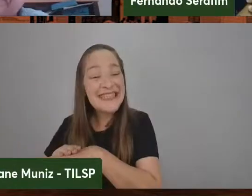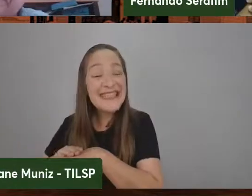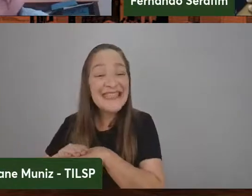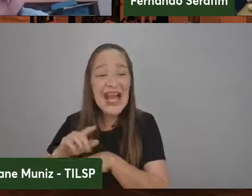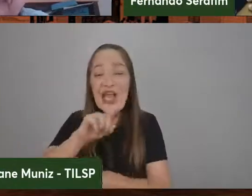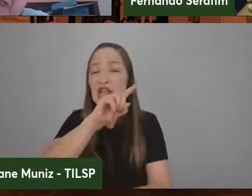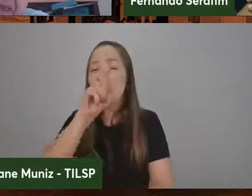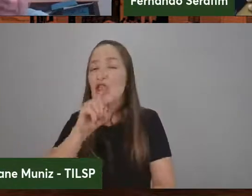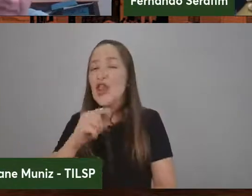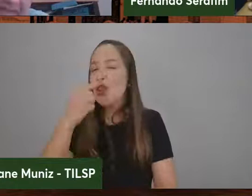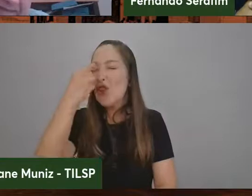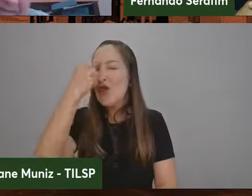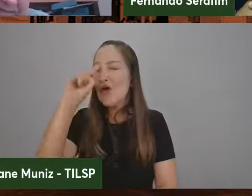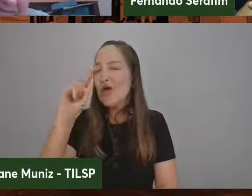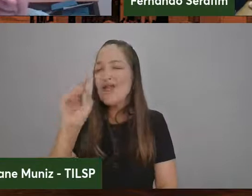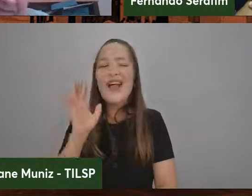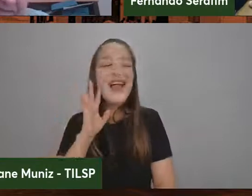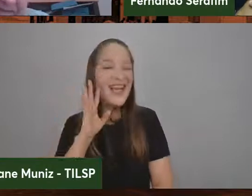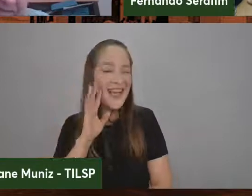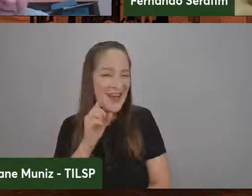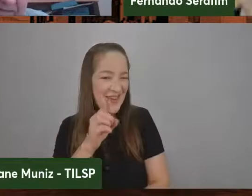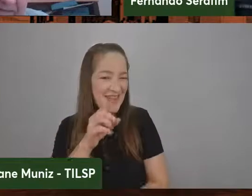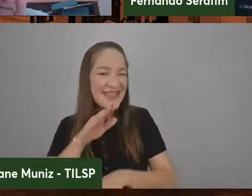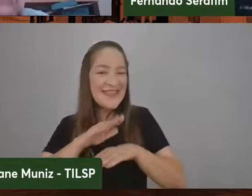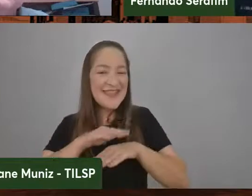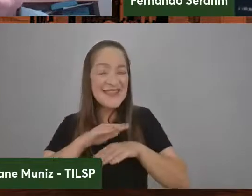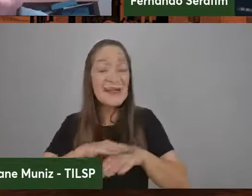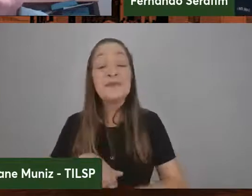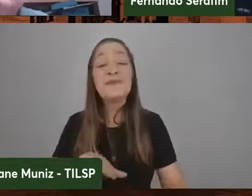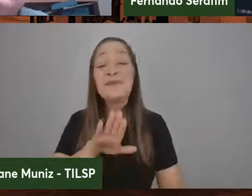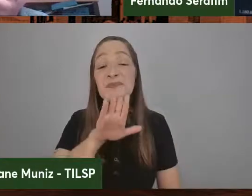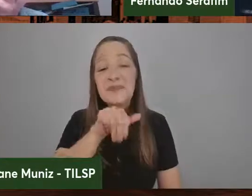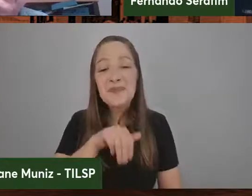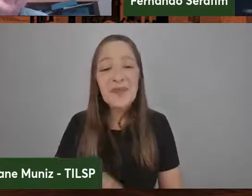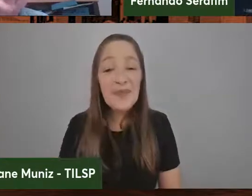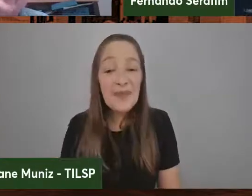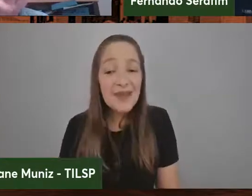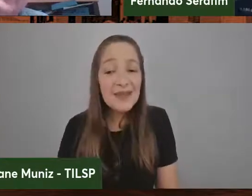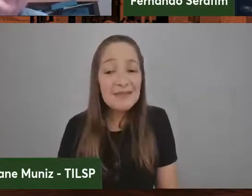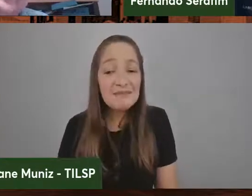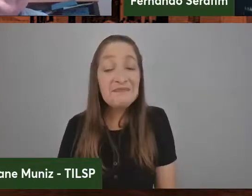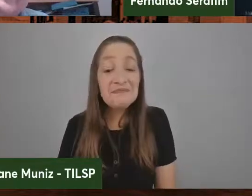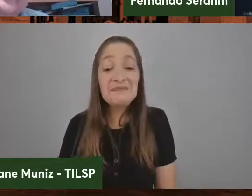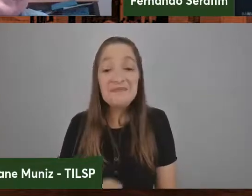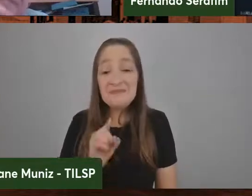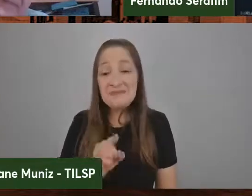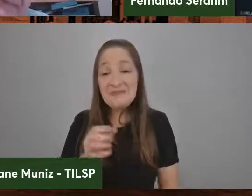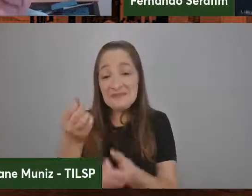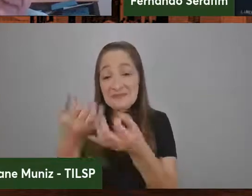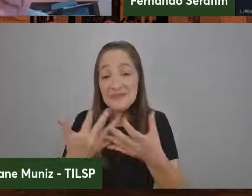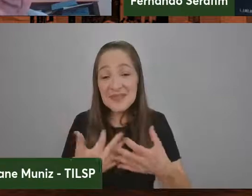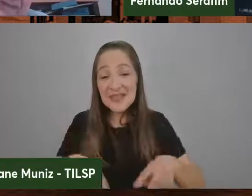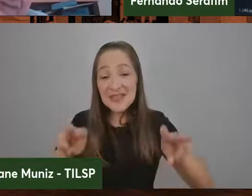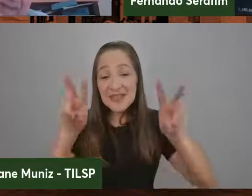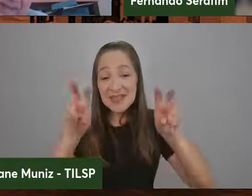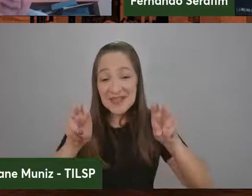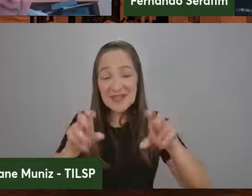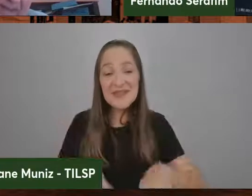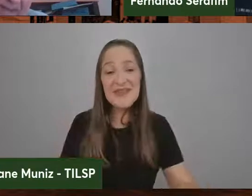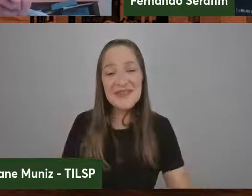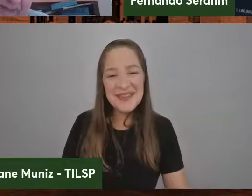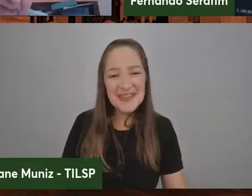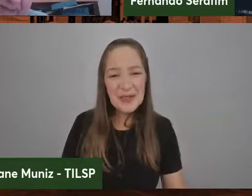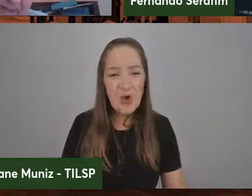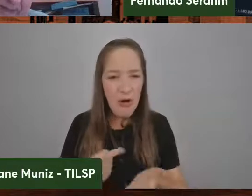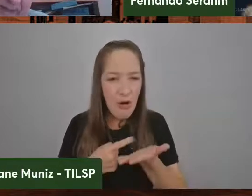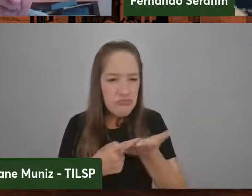também. Bacana. E, Milton, olha só, você falou, né, já que a gente puxou esse assunto do